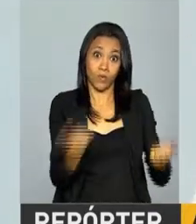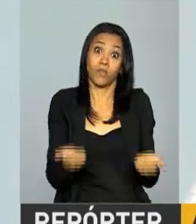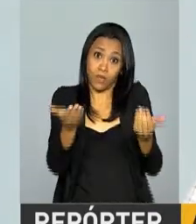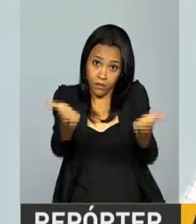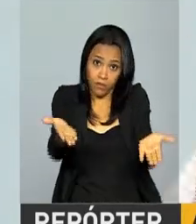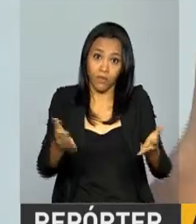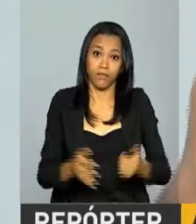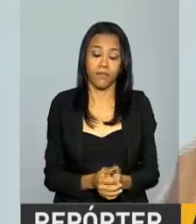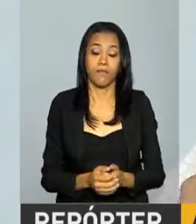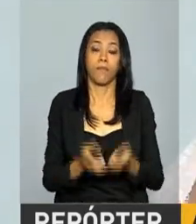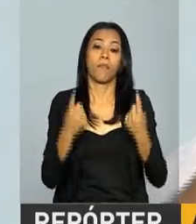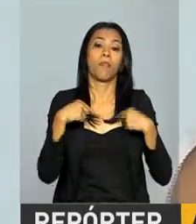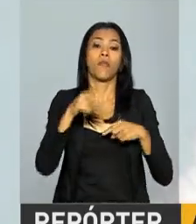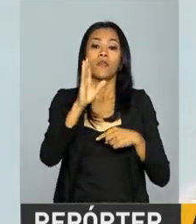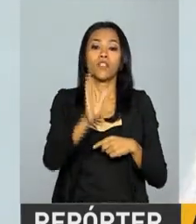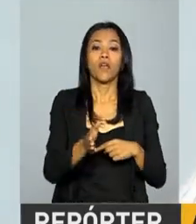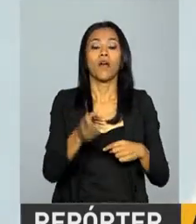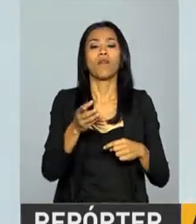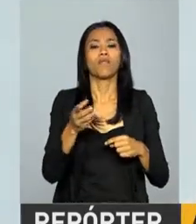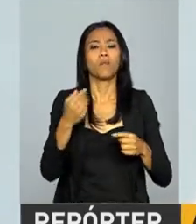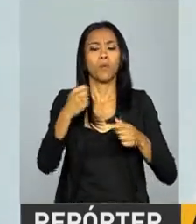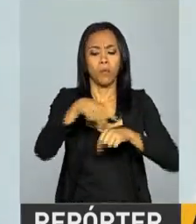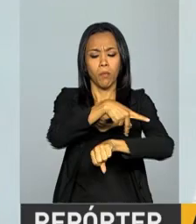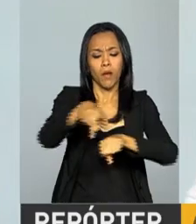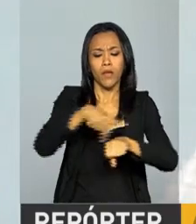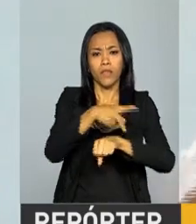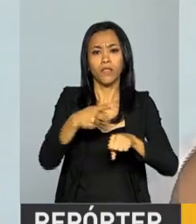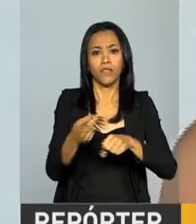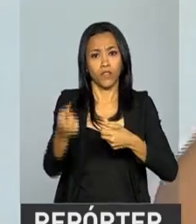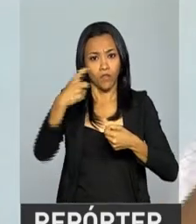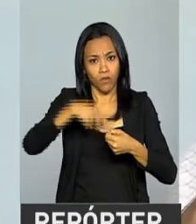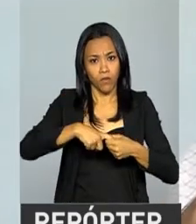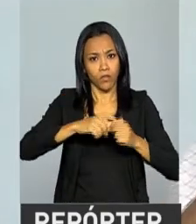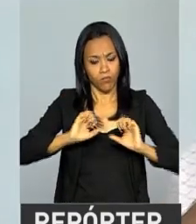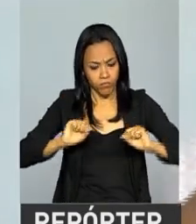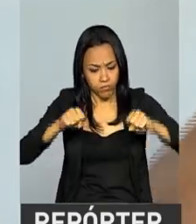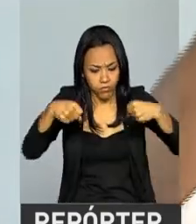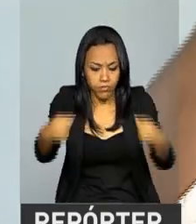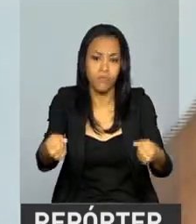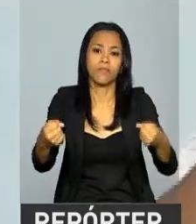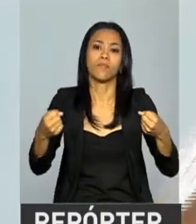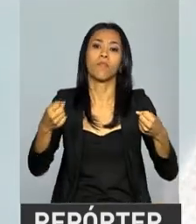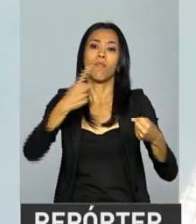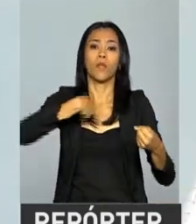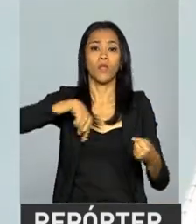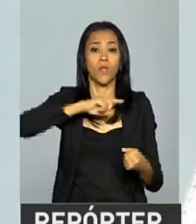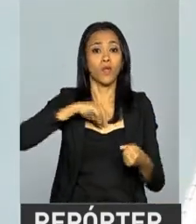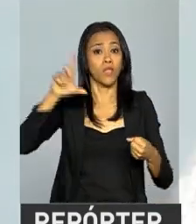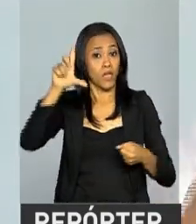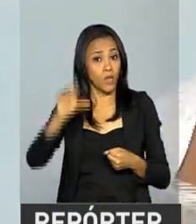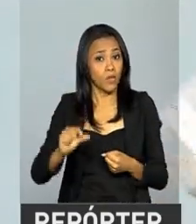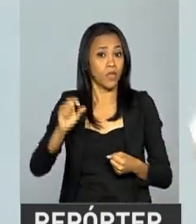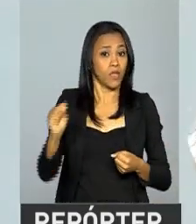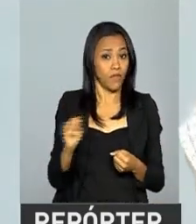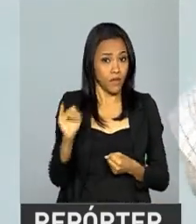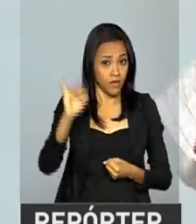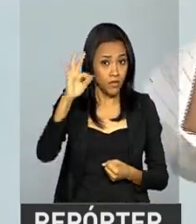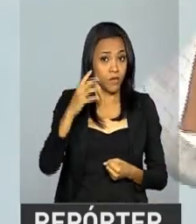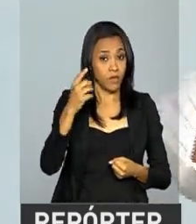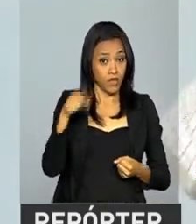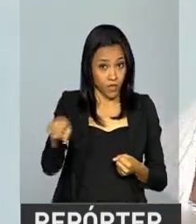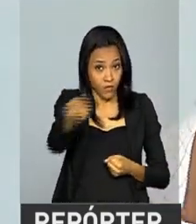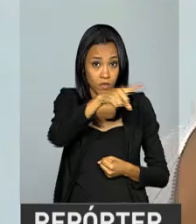trabalho para colocar o Brasil de volta nos trilhos, para que pudéssemos reduzir a inflação e que